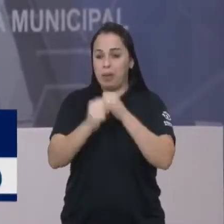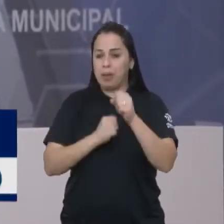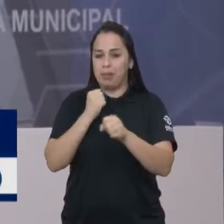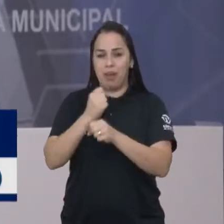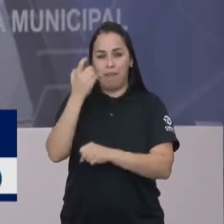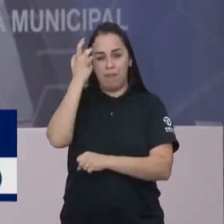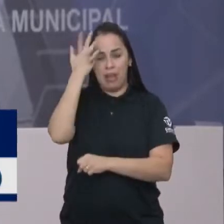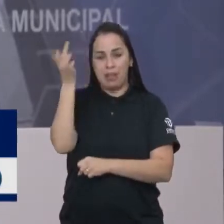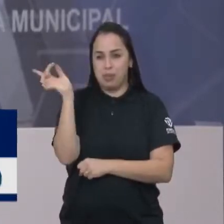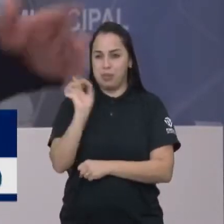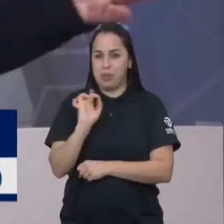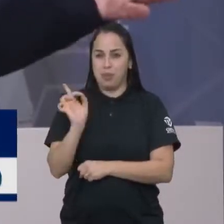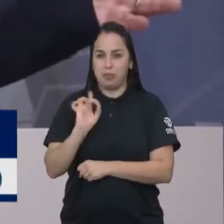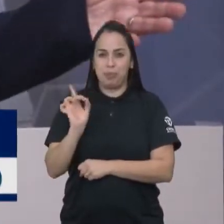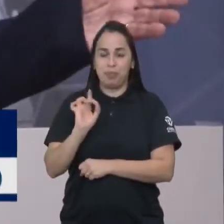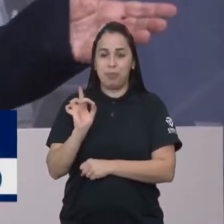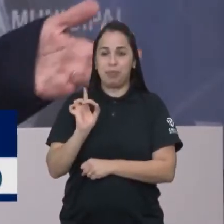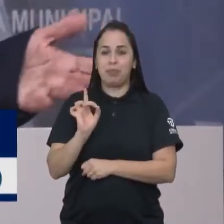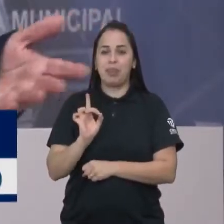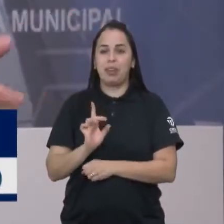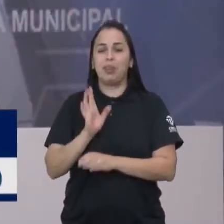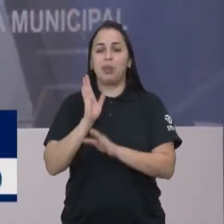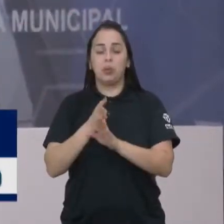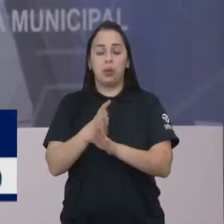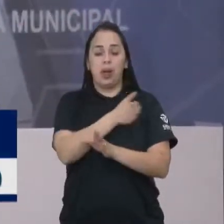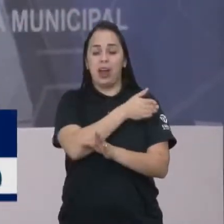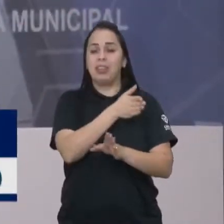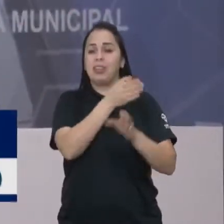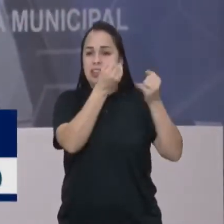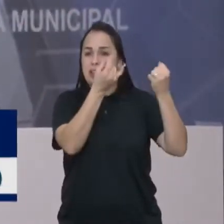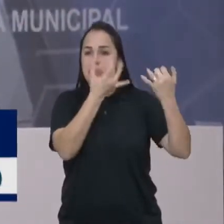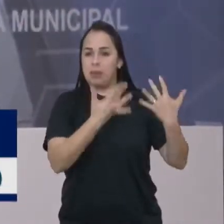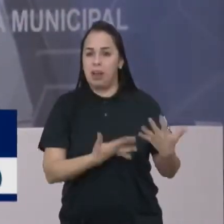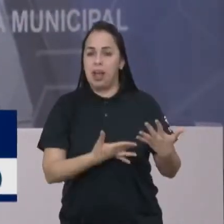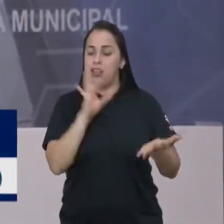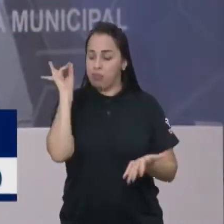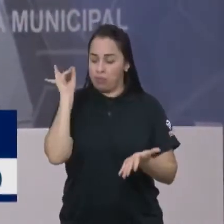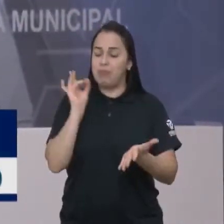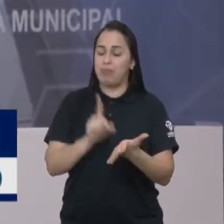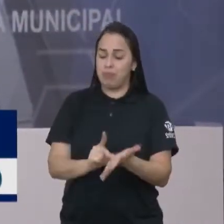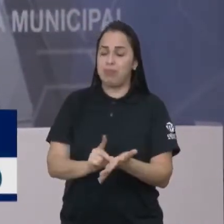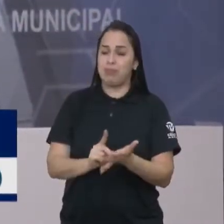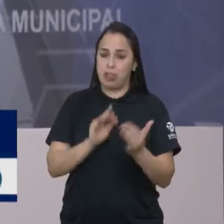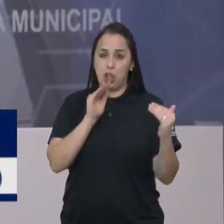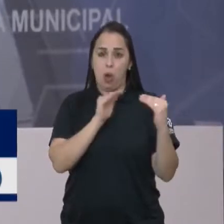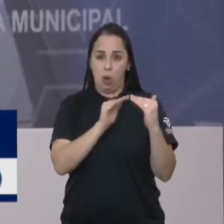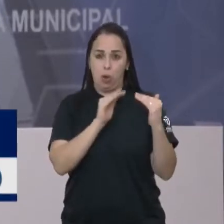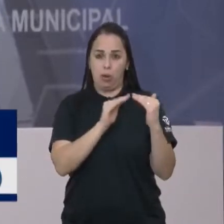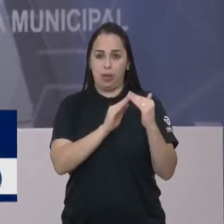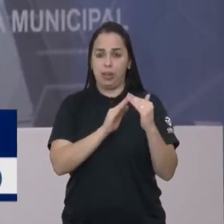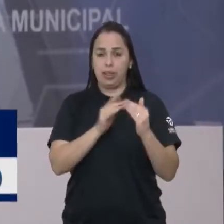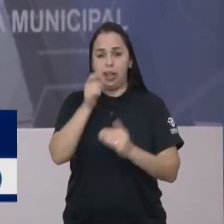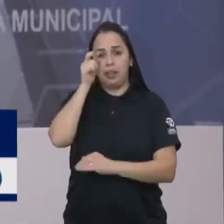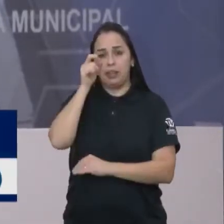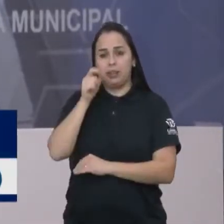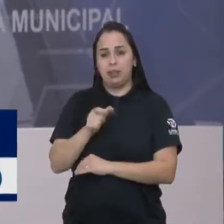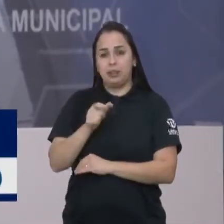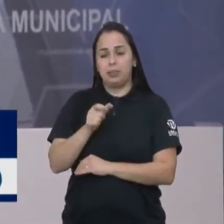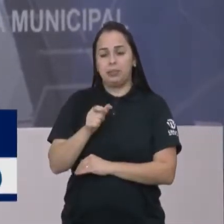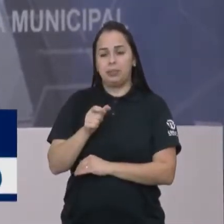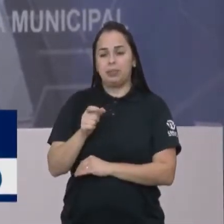desafios. Tudo isso que foi falado do Ricardo é a mais pura verdade. E é muito interessante, e acho